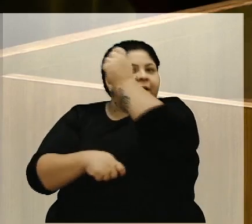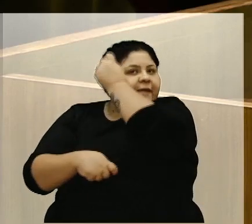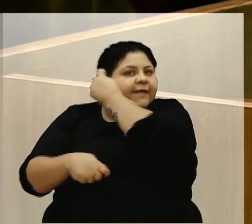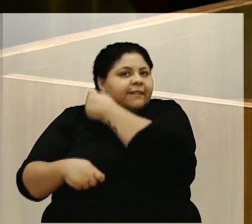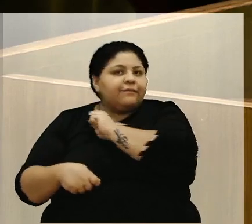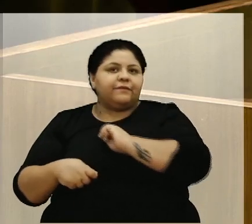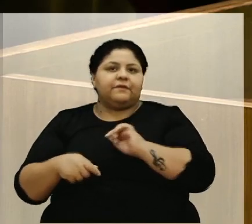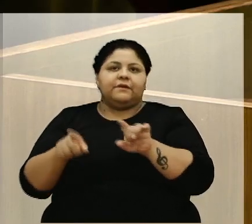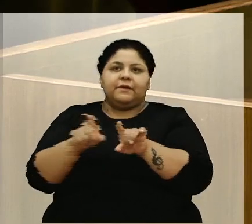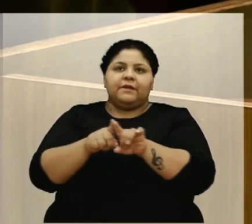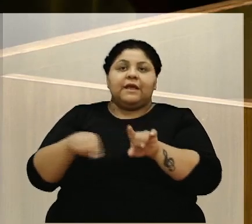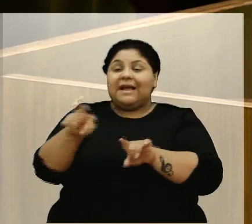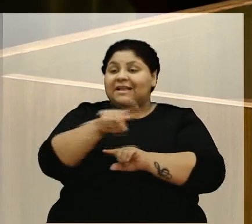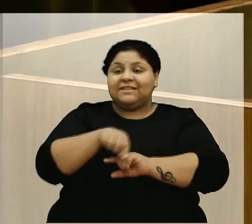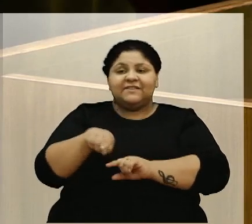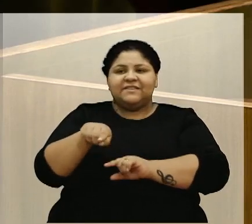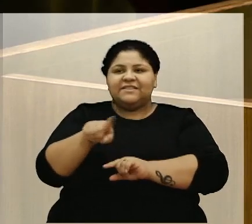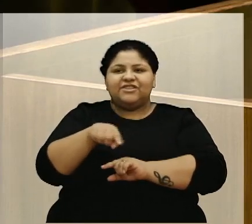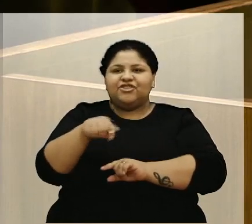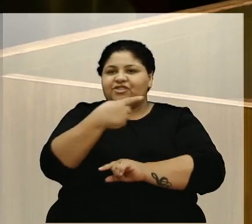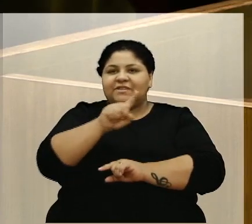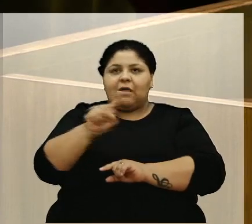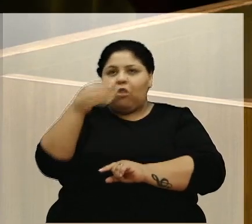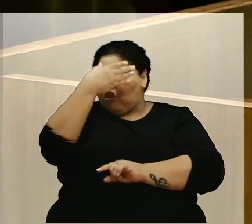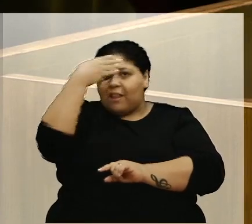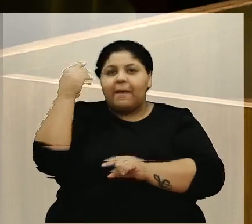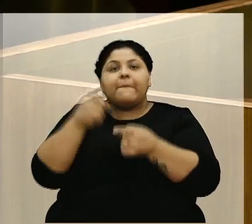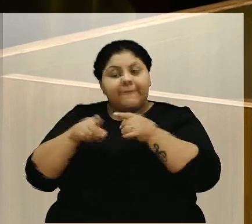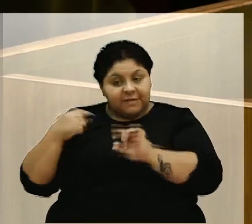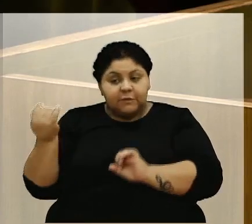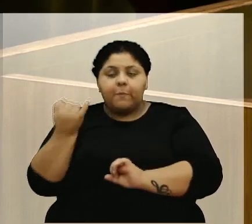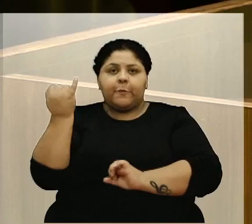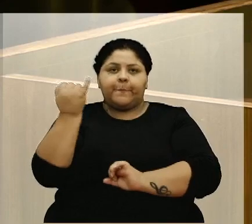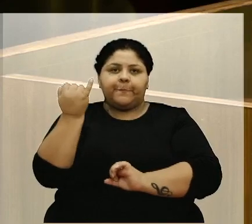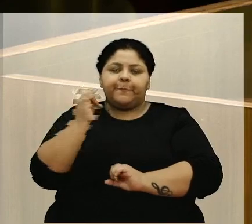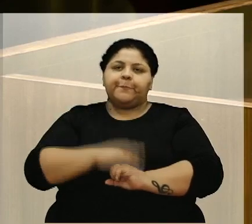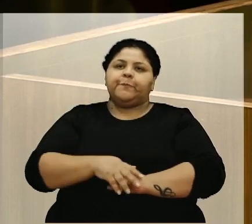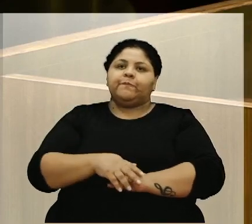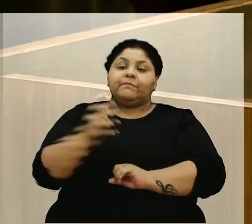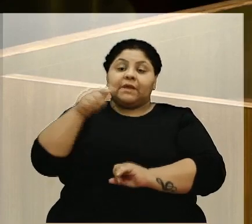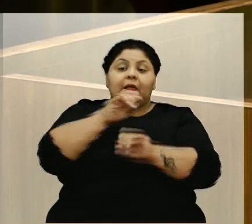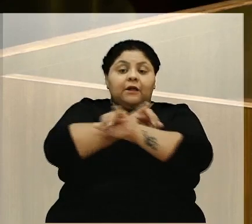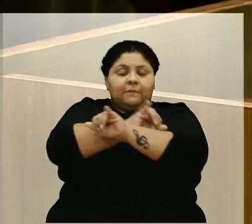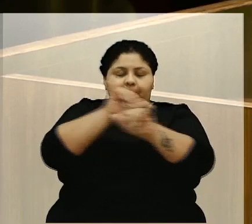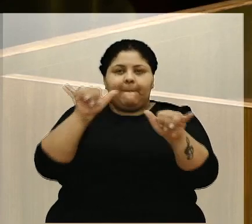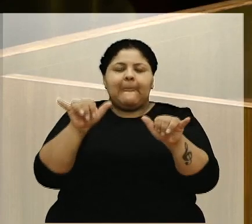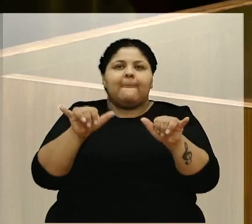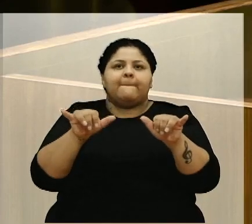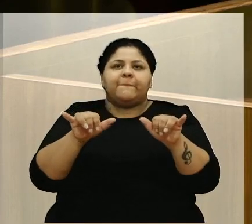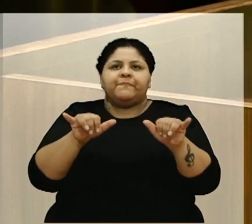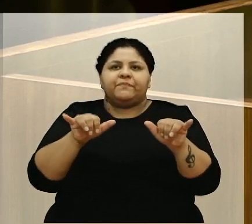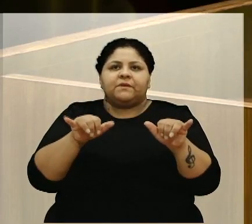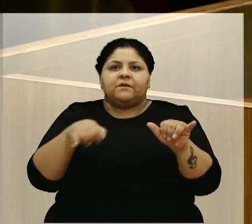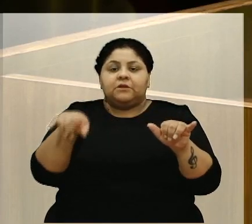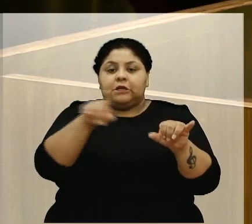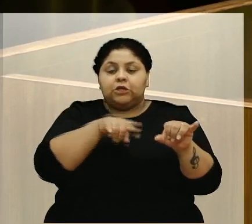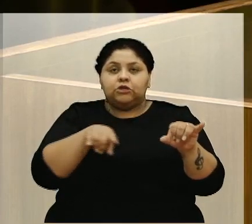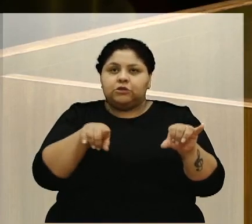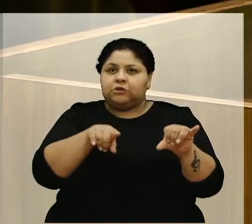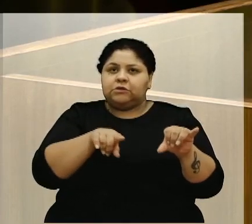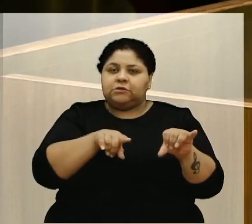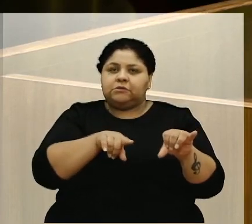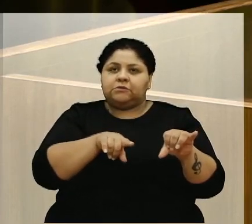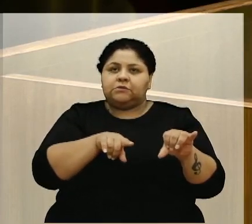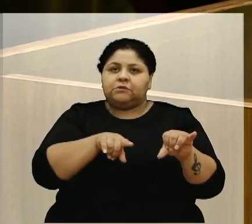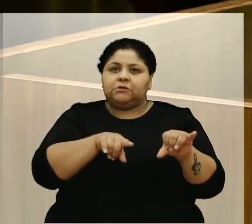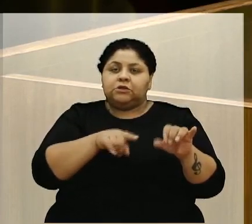não lembra disso, mas que é importante. Esta nossa campanha, nós levamos